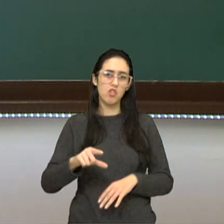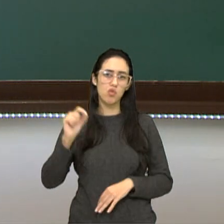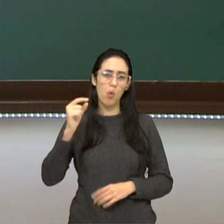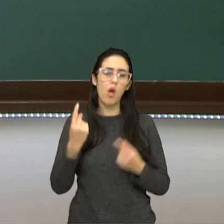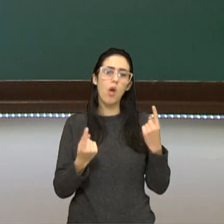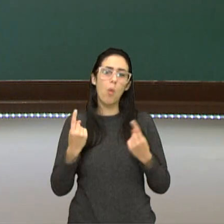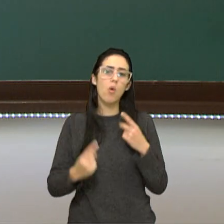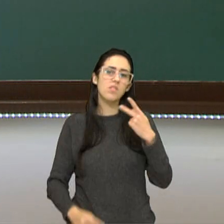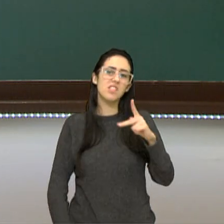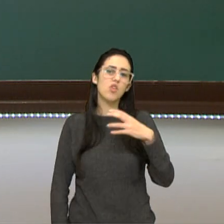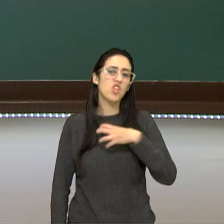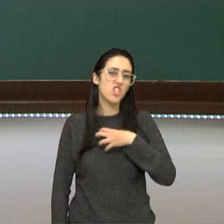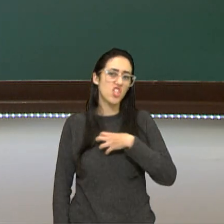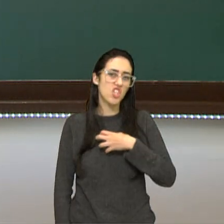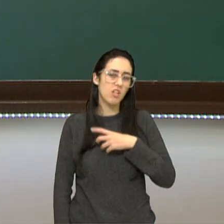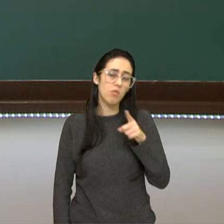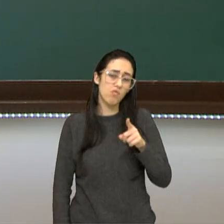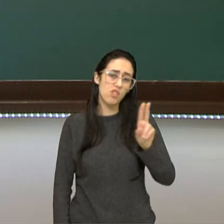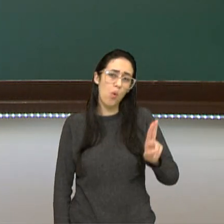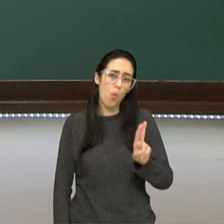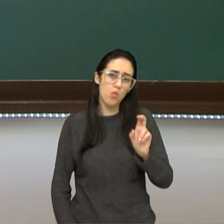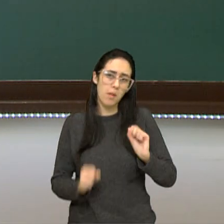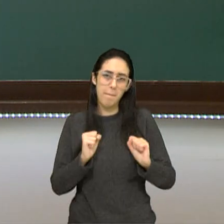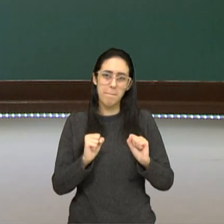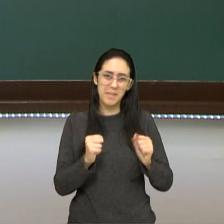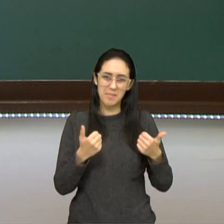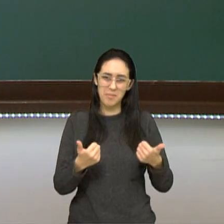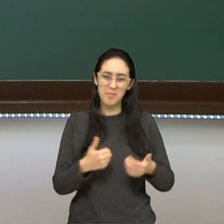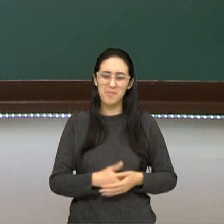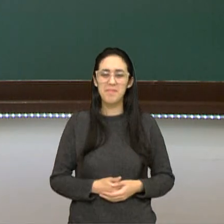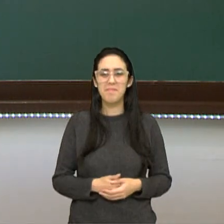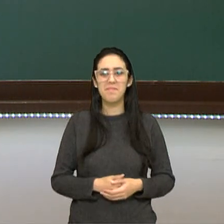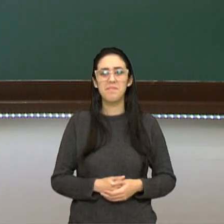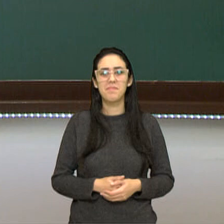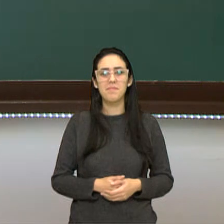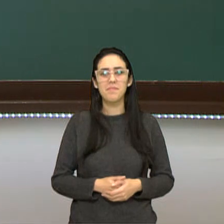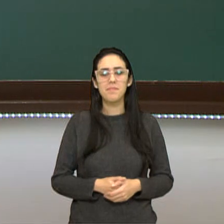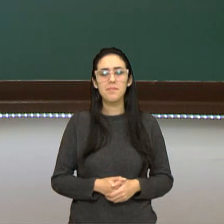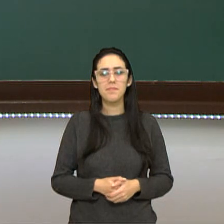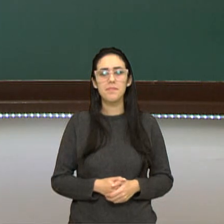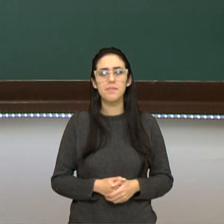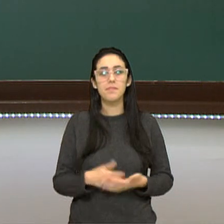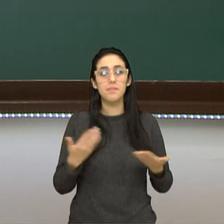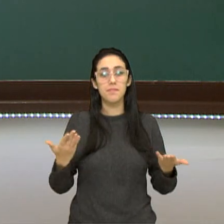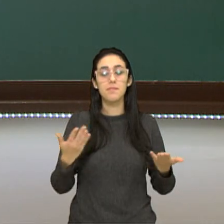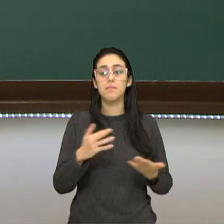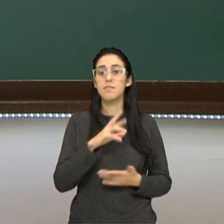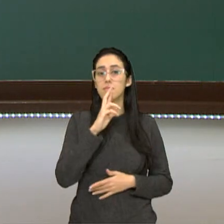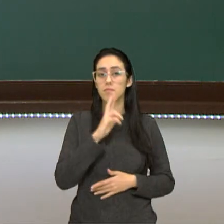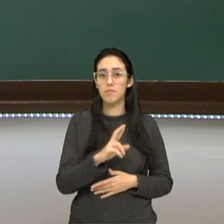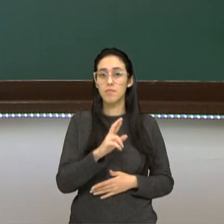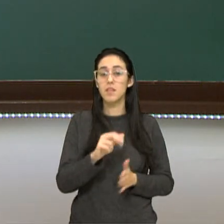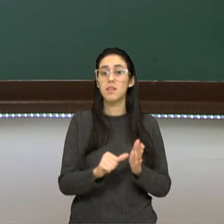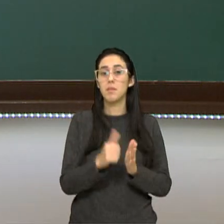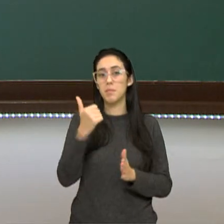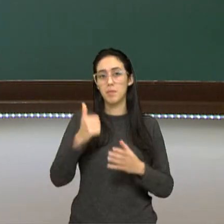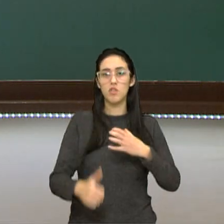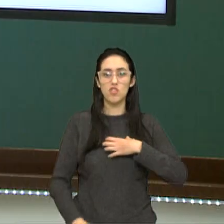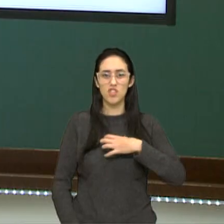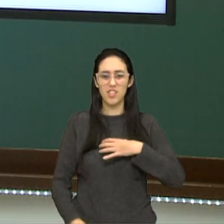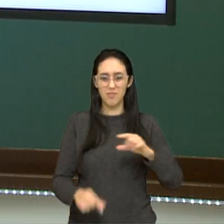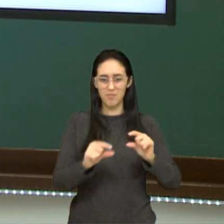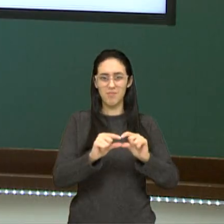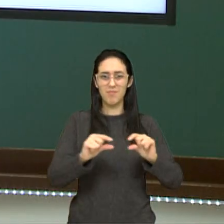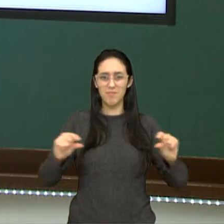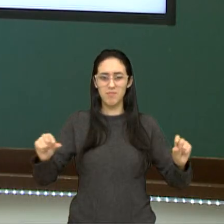mais fácil para você, você usa e aprimora, tá bom? Pra lá. Resolvendo então pelo primeiro modo, na linha,